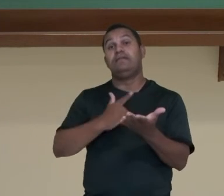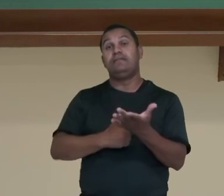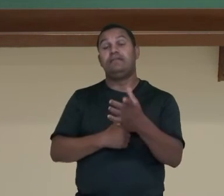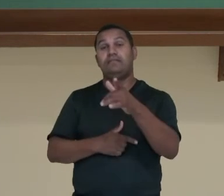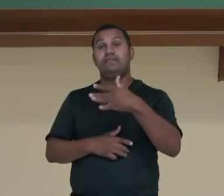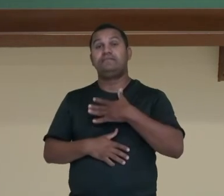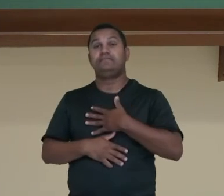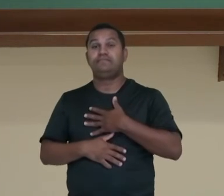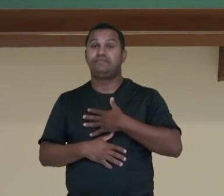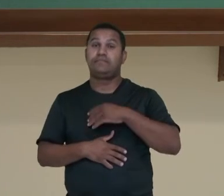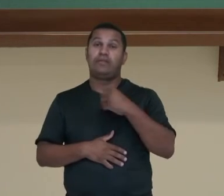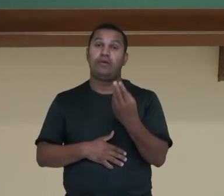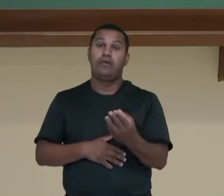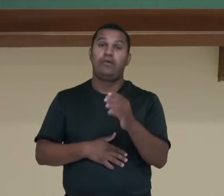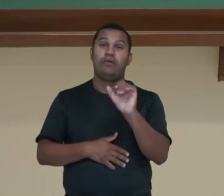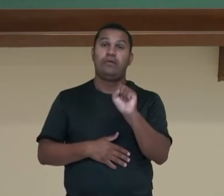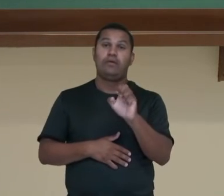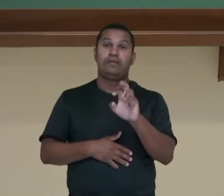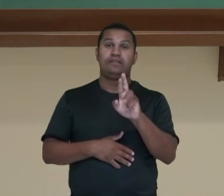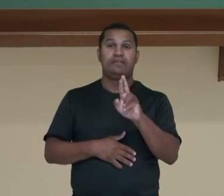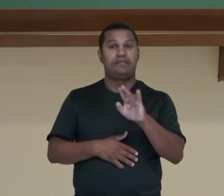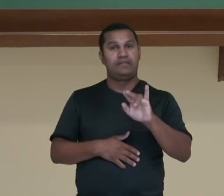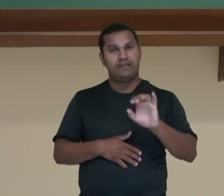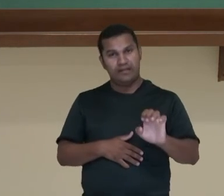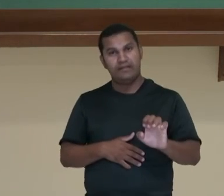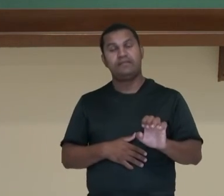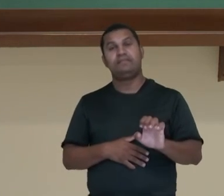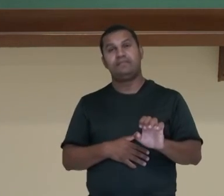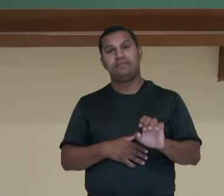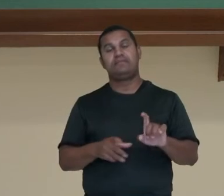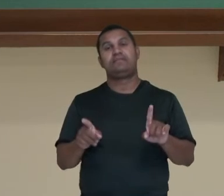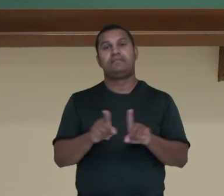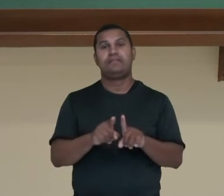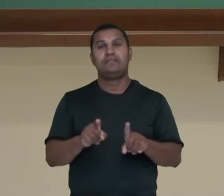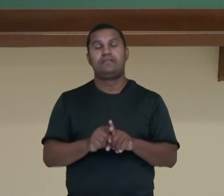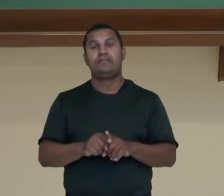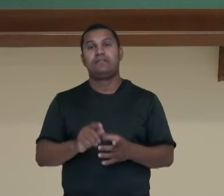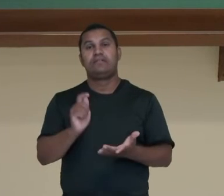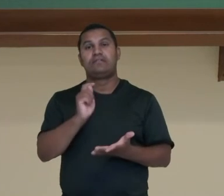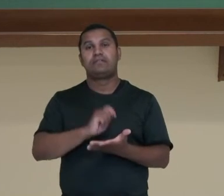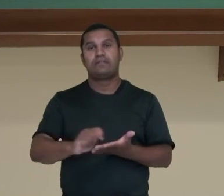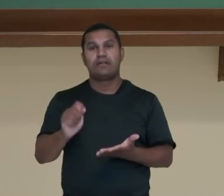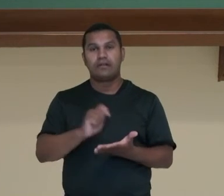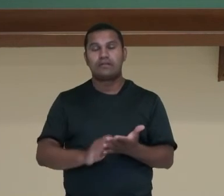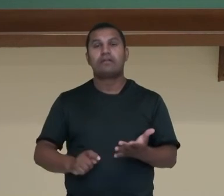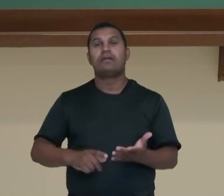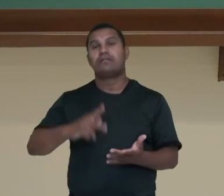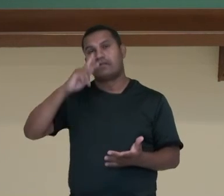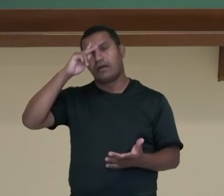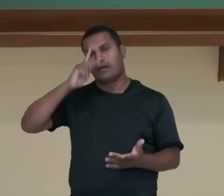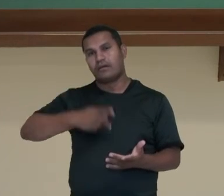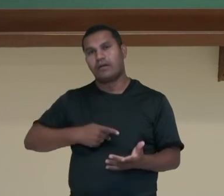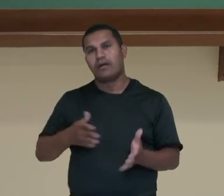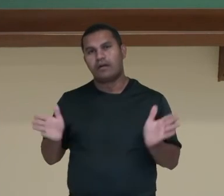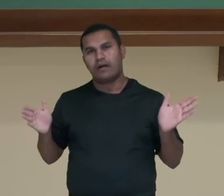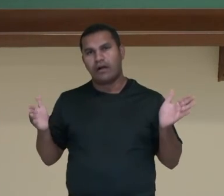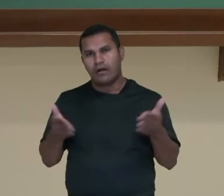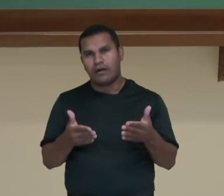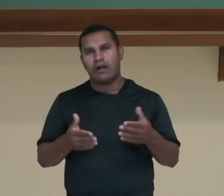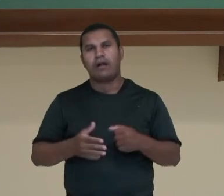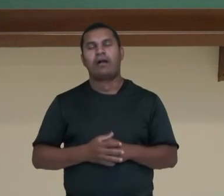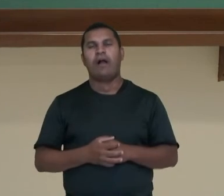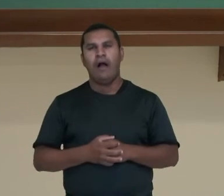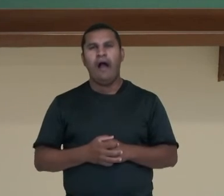de uma série que você tenha assistido ou de um filme que você tenha visto e vai escrever aí a tua opinião com pontos positivos e